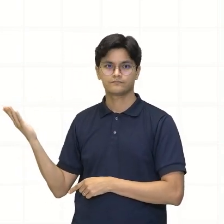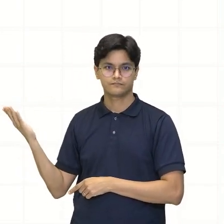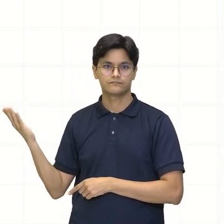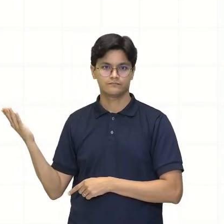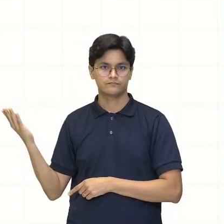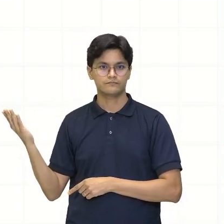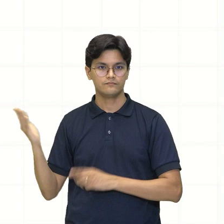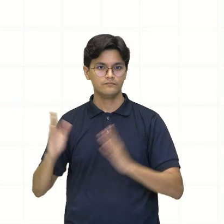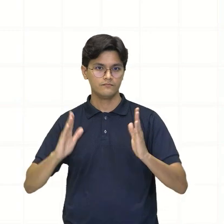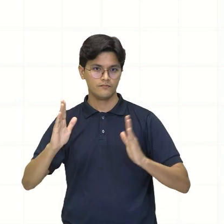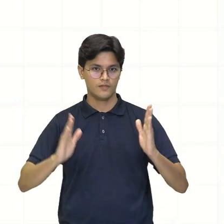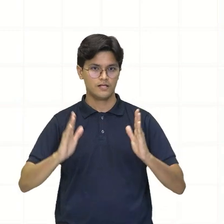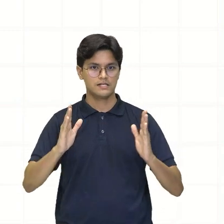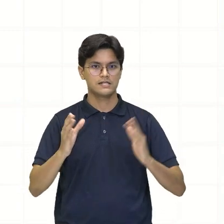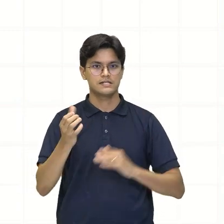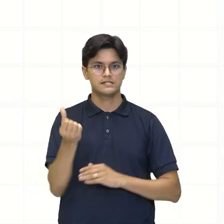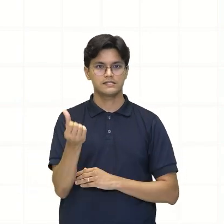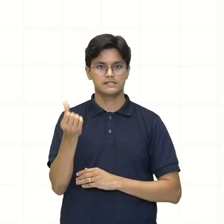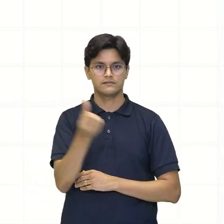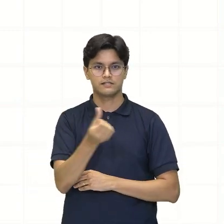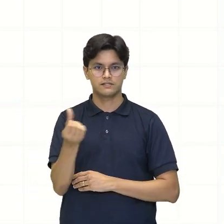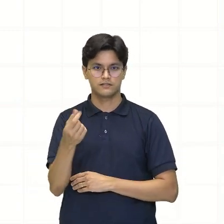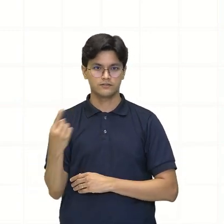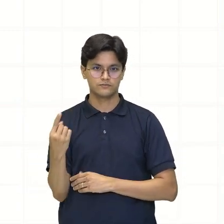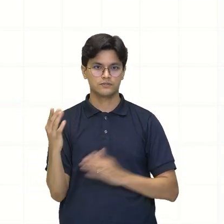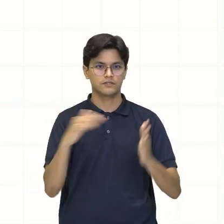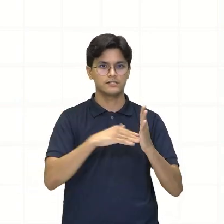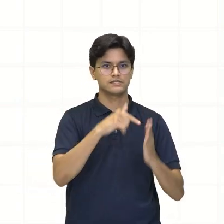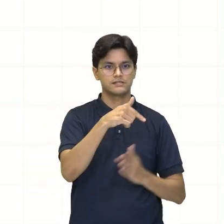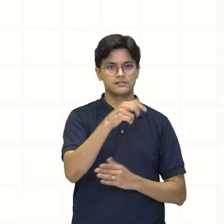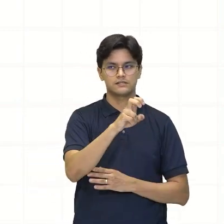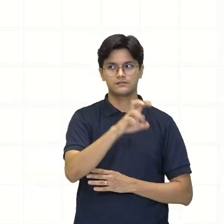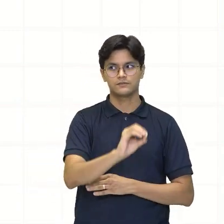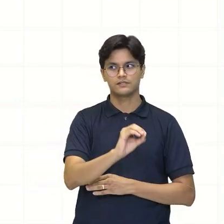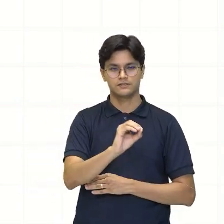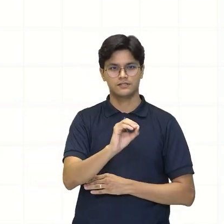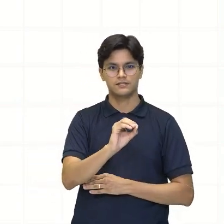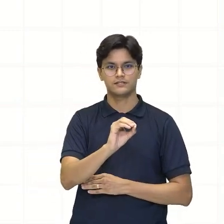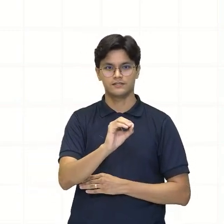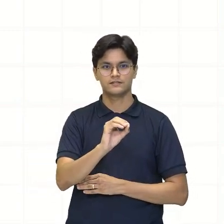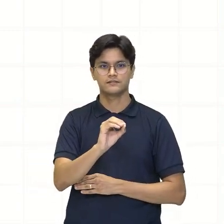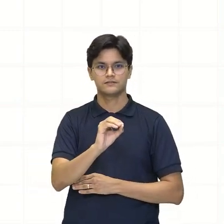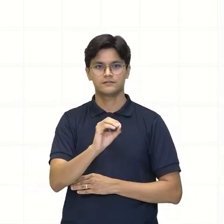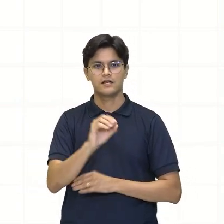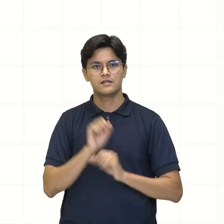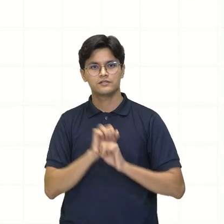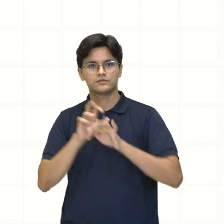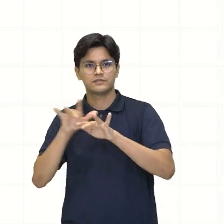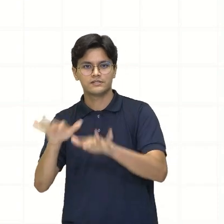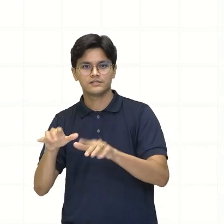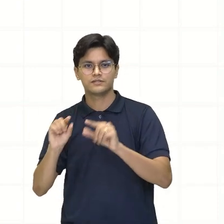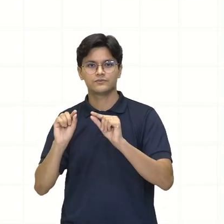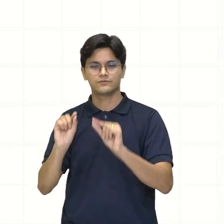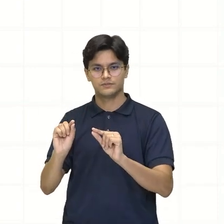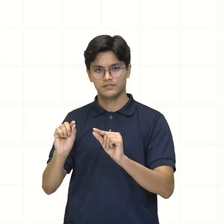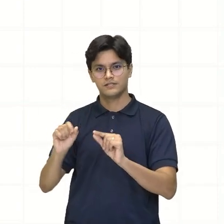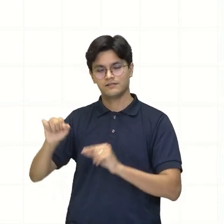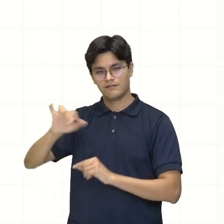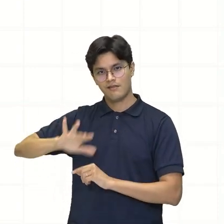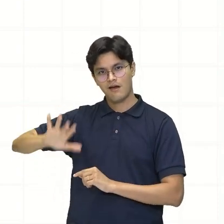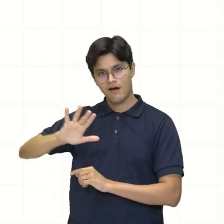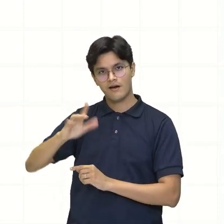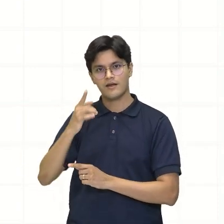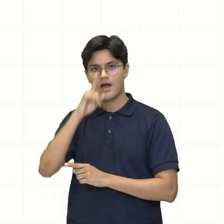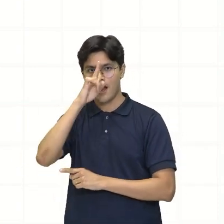a 750, que é toda essa área em amarelo aqui, como vocês podem observar no mapa,